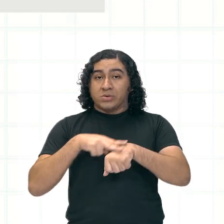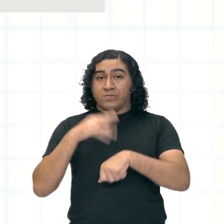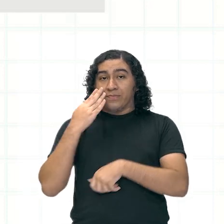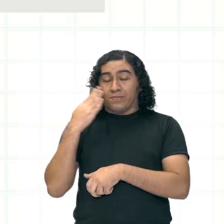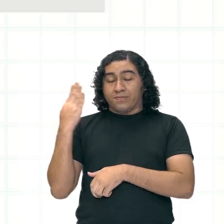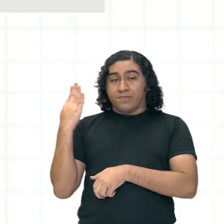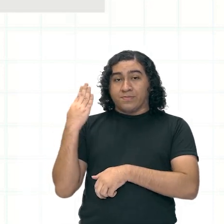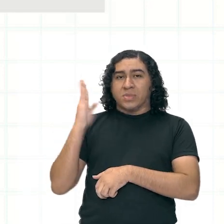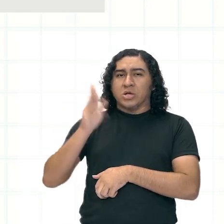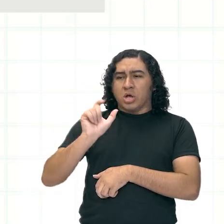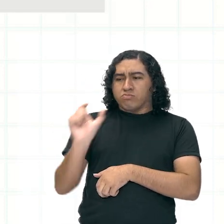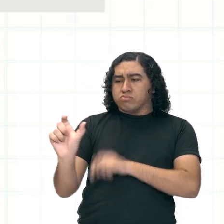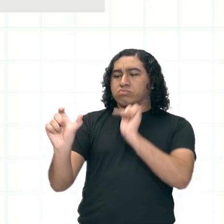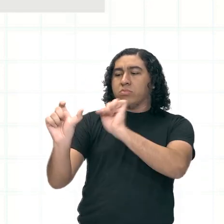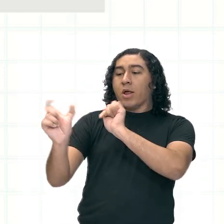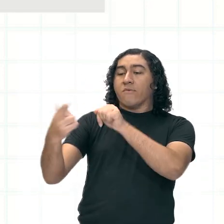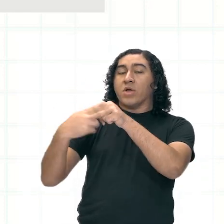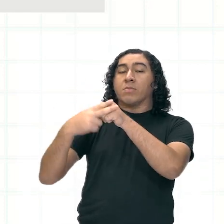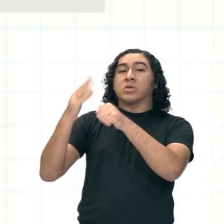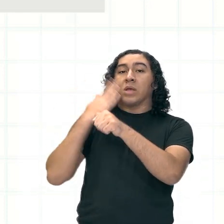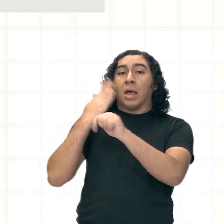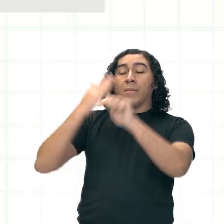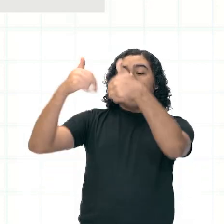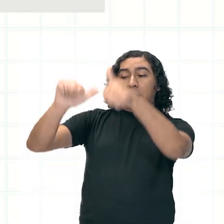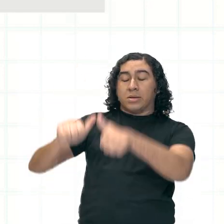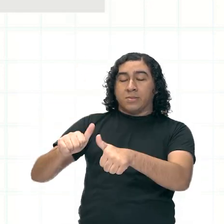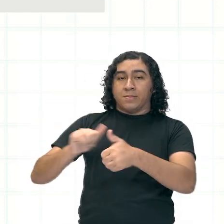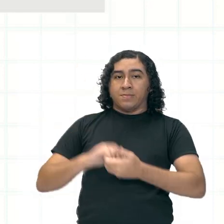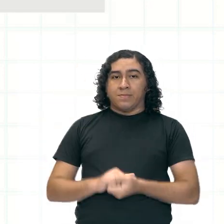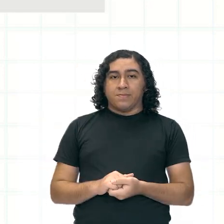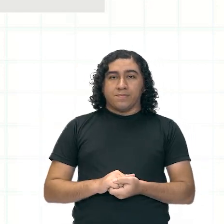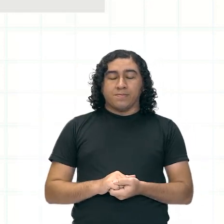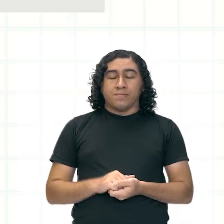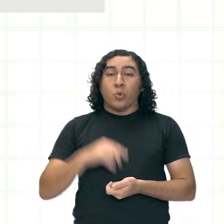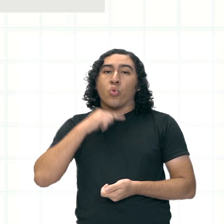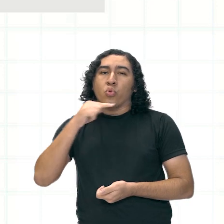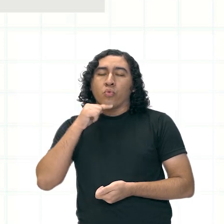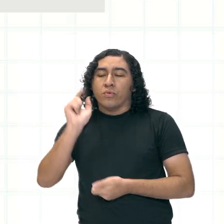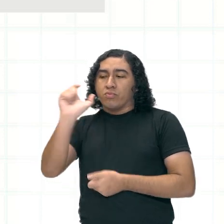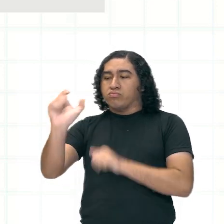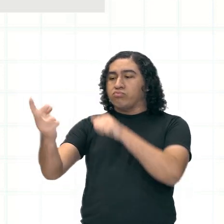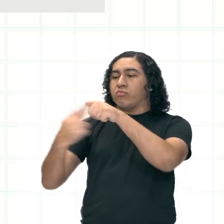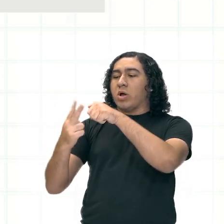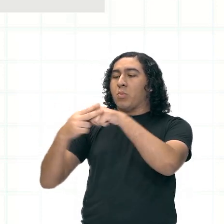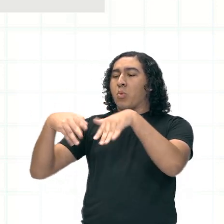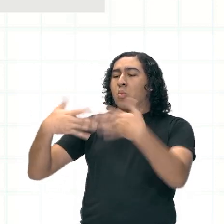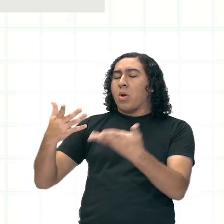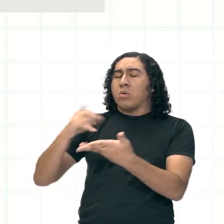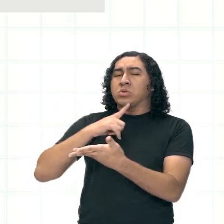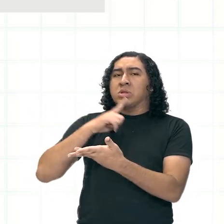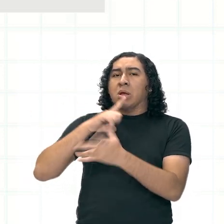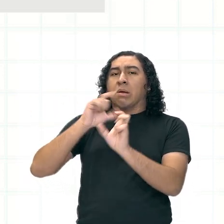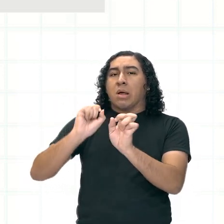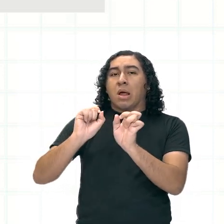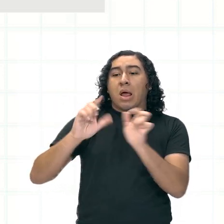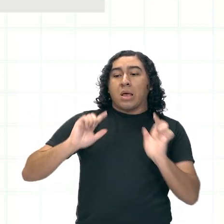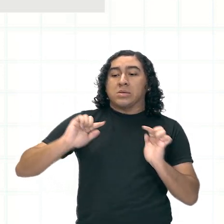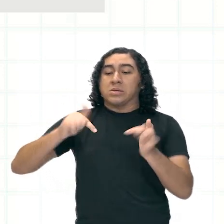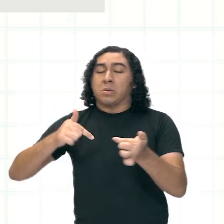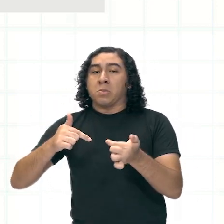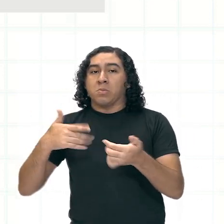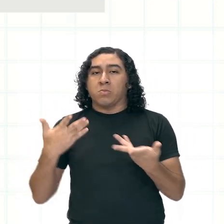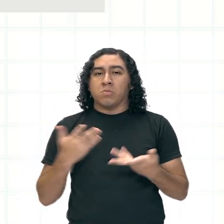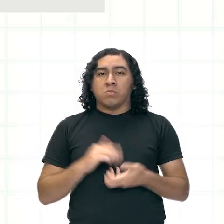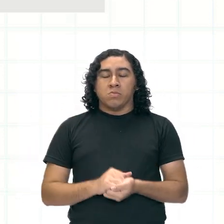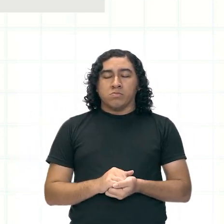verbo, vamos analisar o verbo. Primeiro passo aí nessa análise, pergunta deste verbo quem exerce, ou seja, quem realiza a